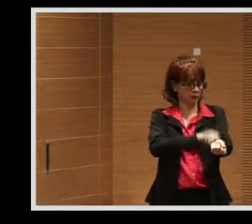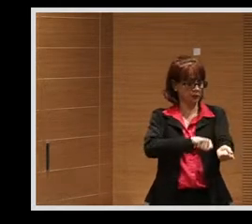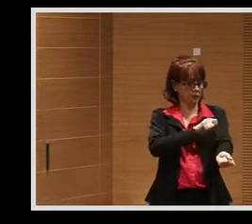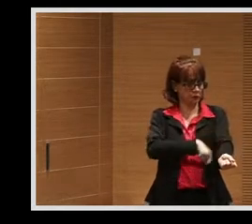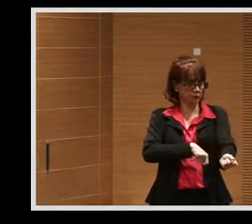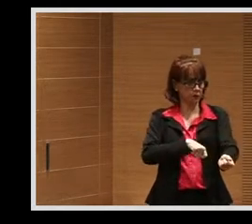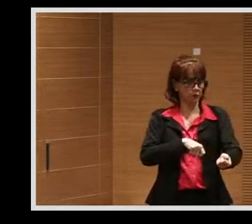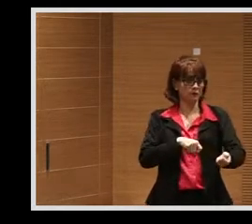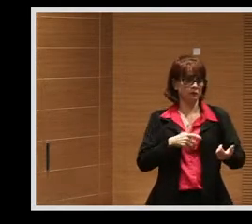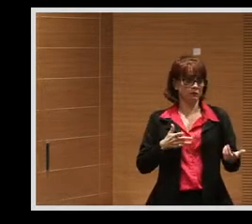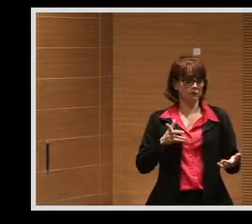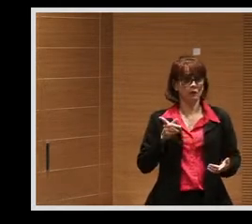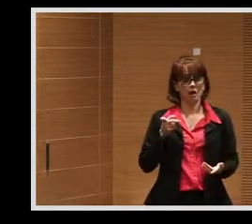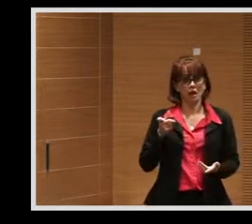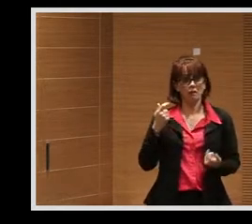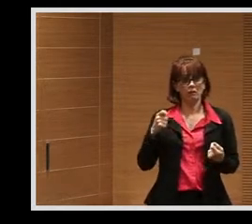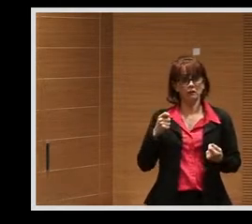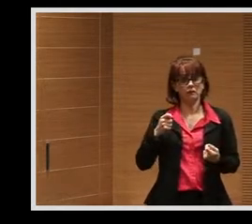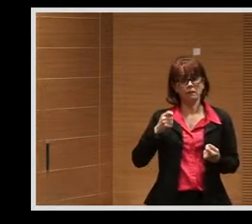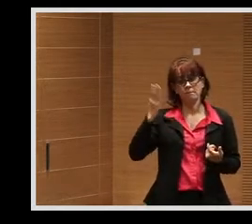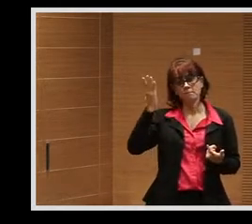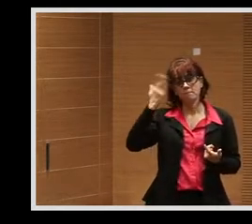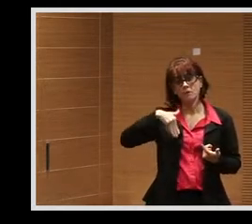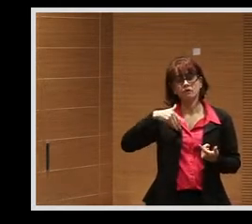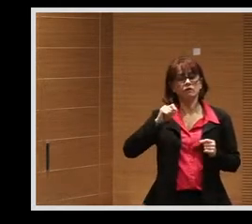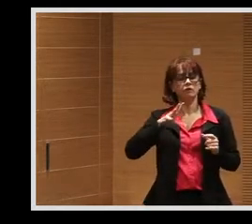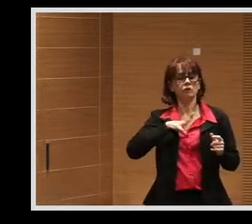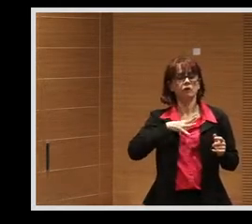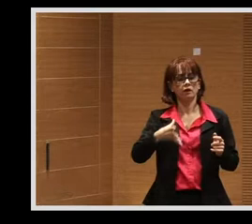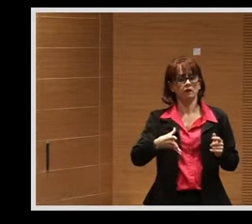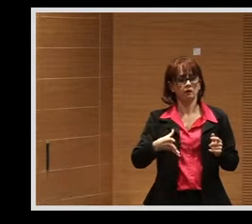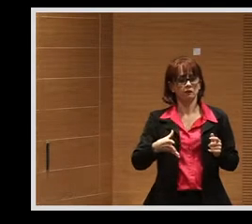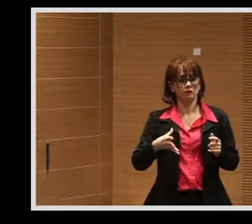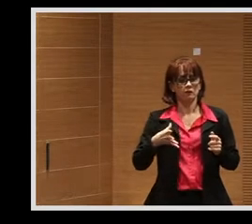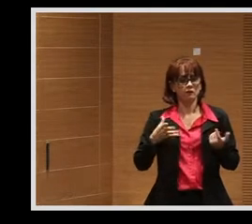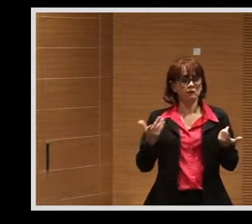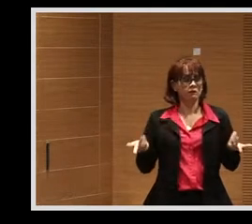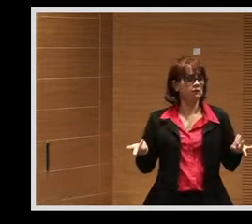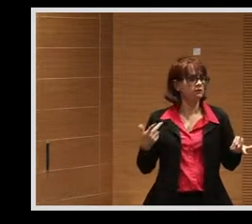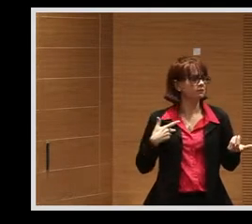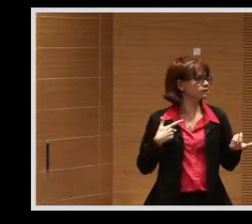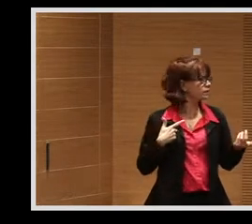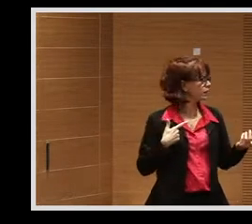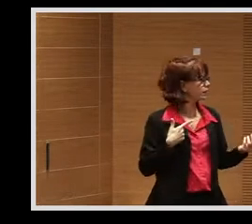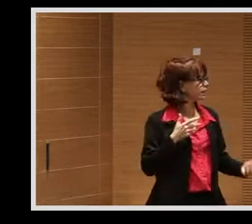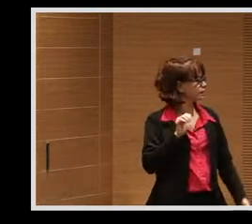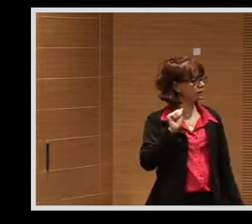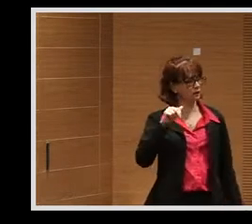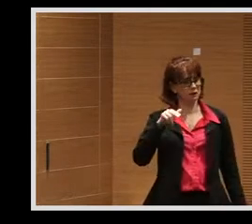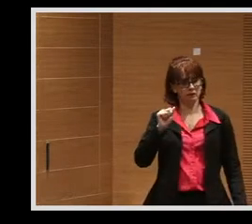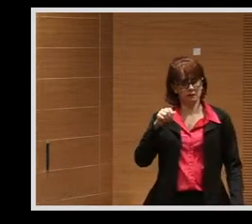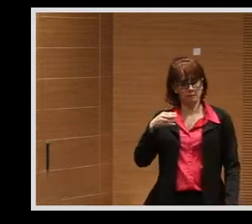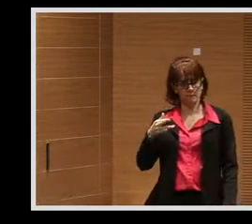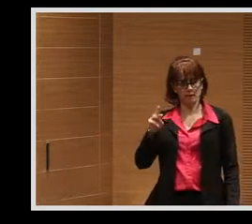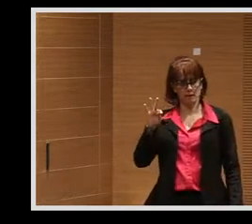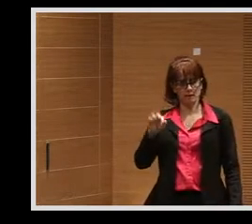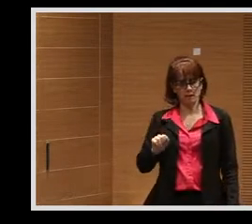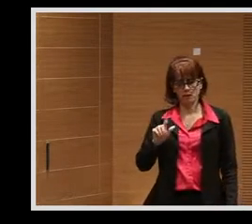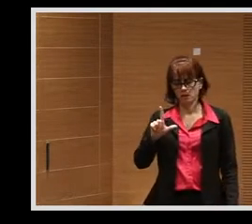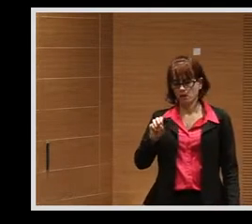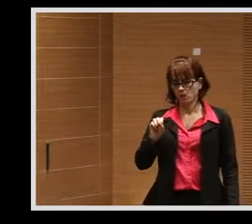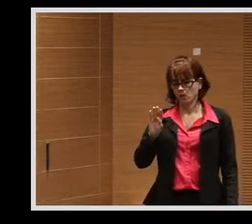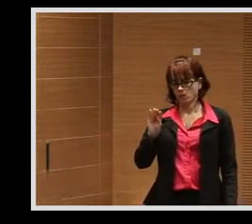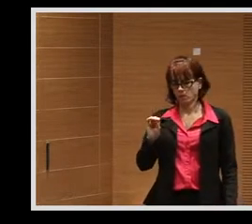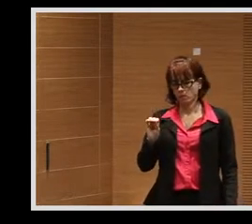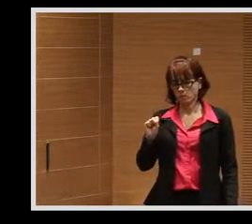precisa comprovar aquela coragem. Então, é um fenômeno muito curioso. A Ana Marta Loboski vai falar um pouquinho.